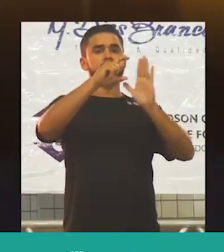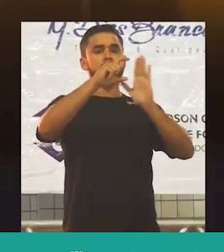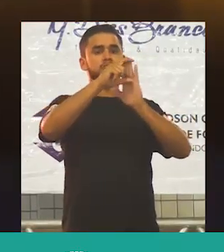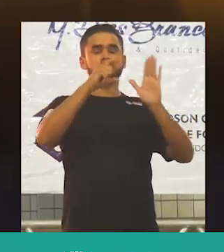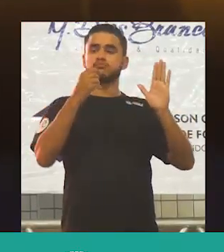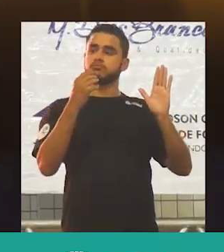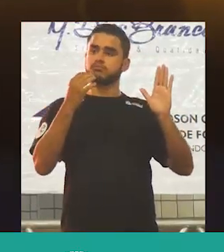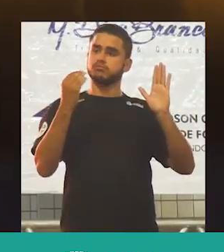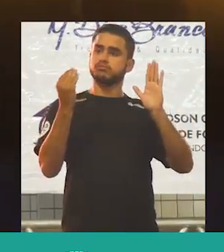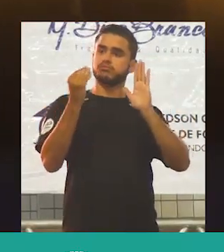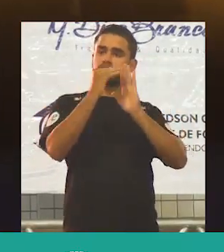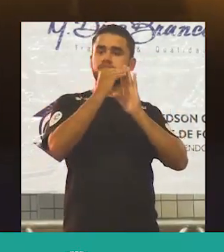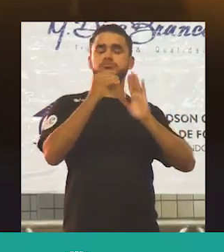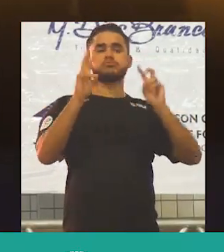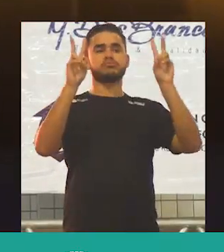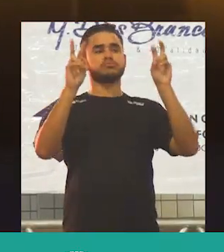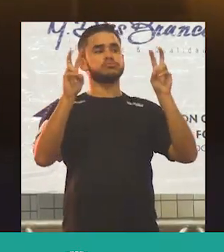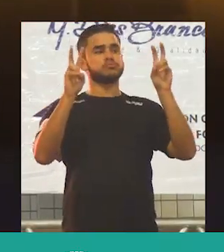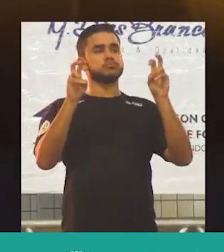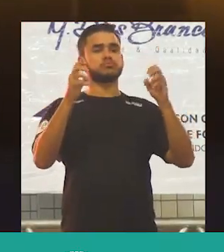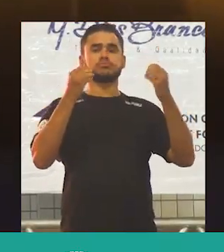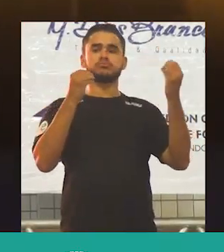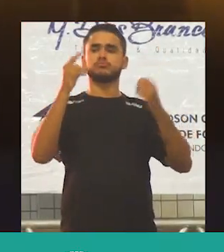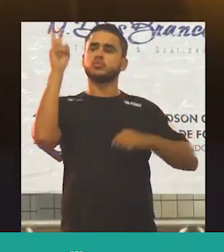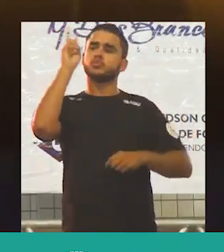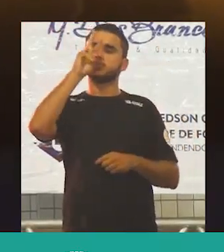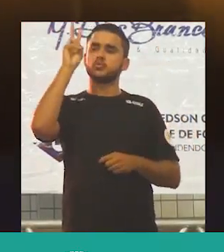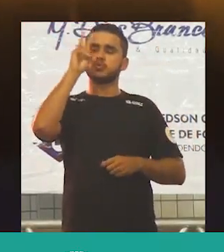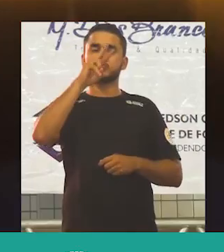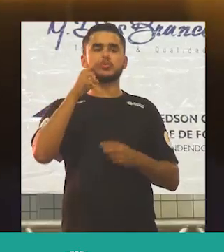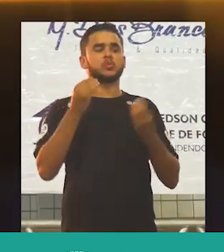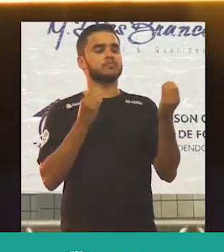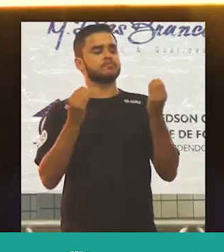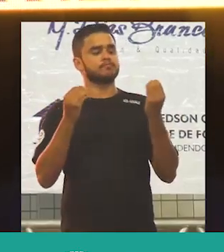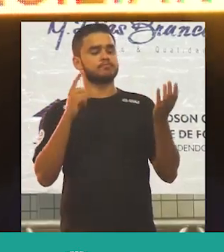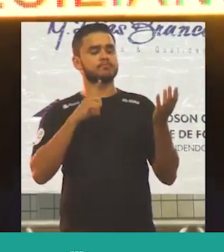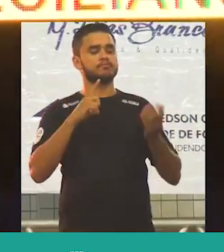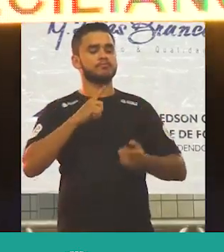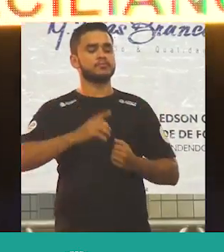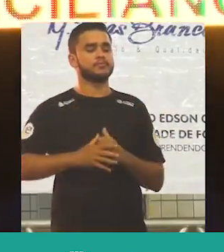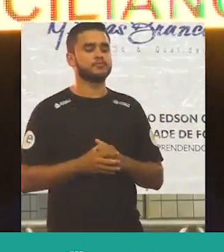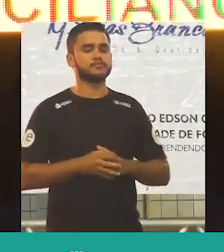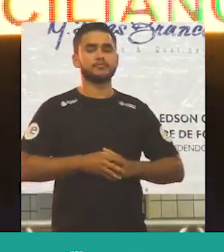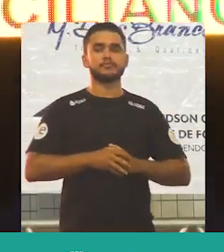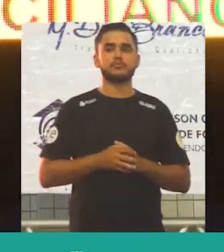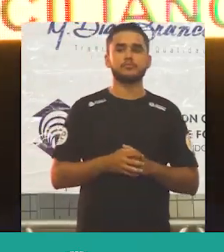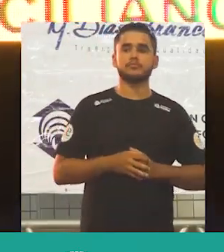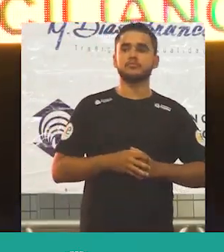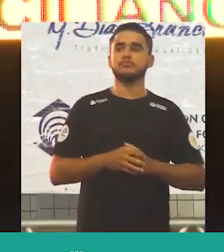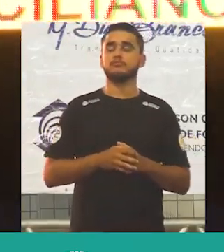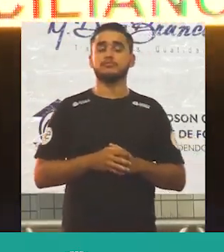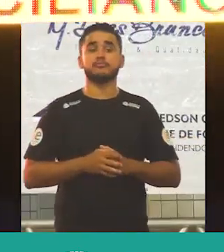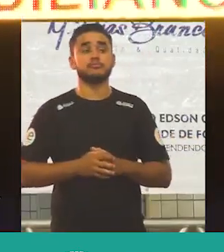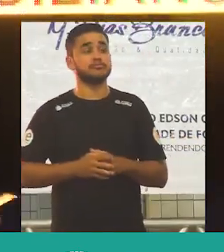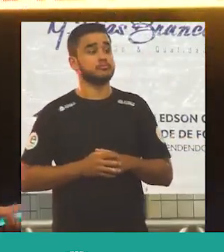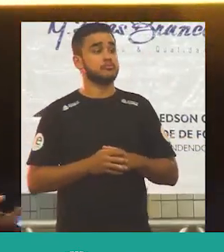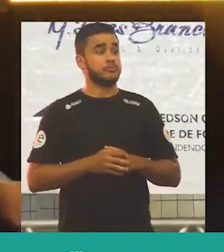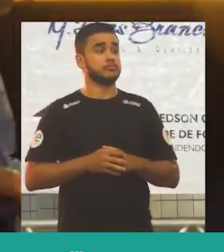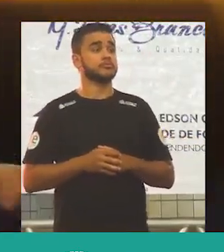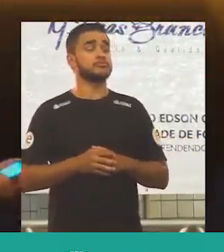redação falando sobre um aspecto histórico. Vai falar alguma coisa? Não? Valeu.